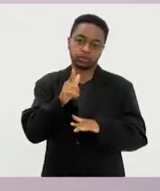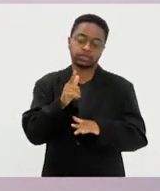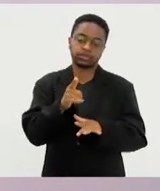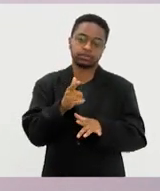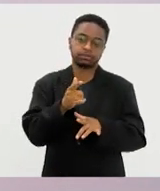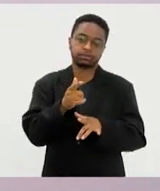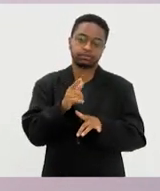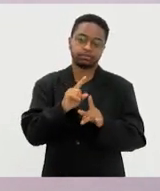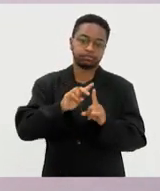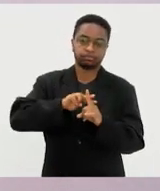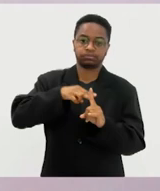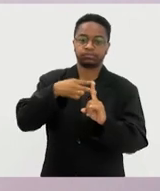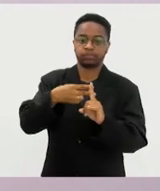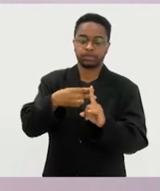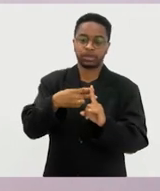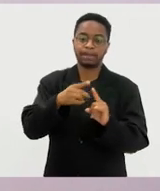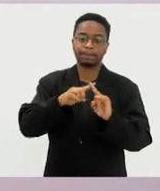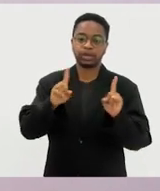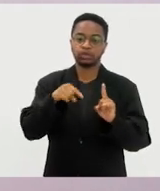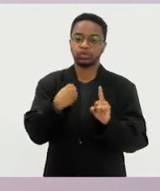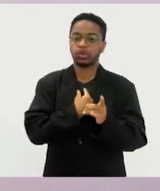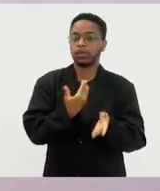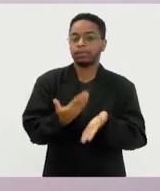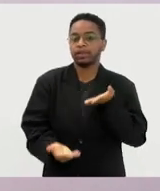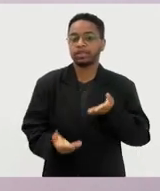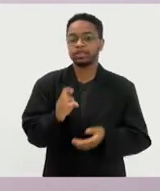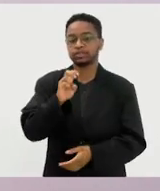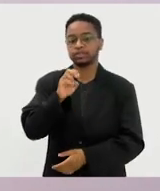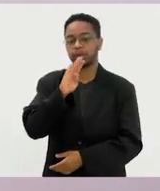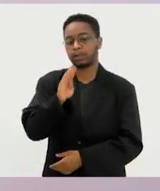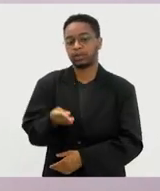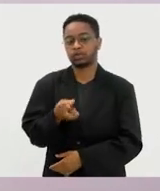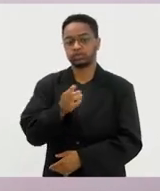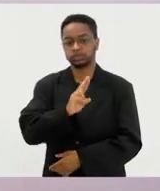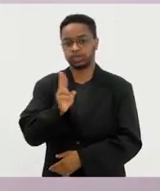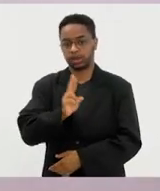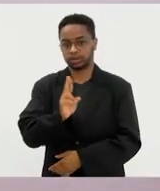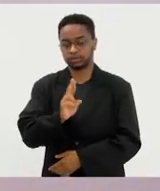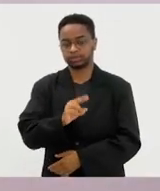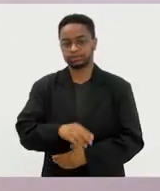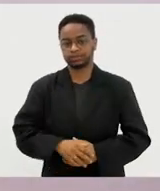o... Perdemos aí cerca de 5 bi nessa variação das variáveis